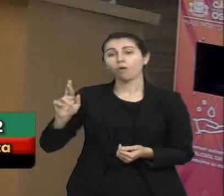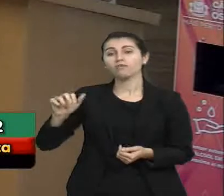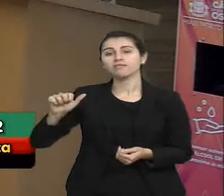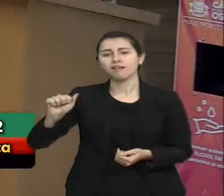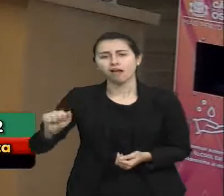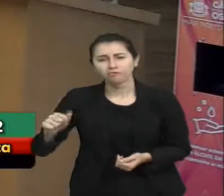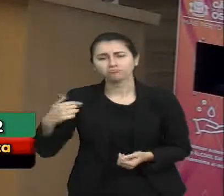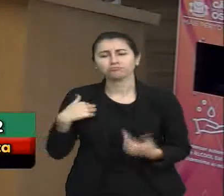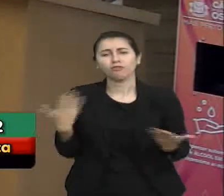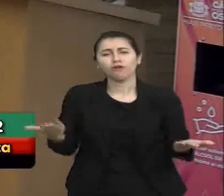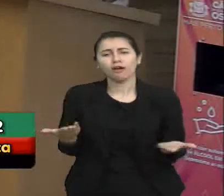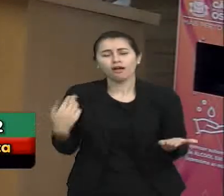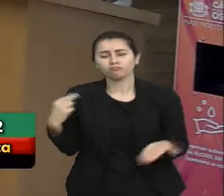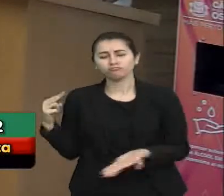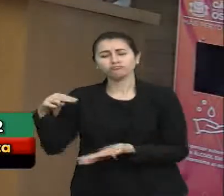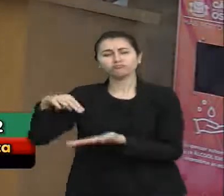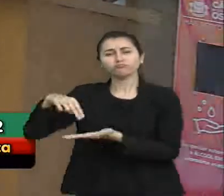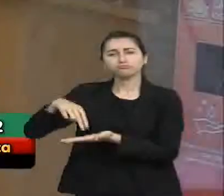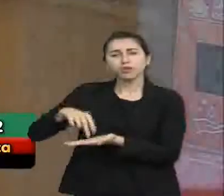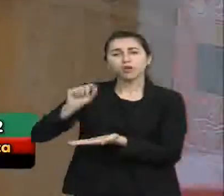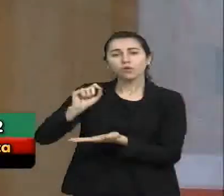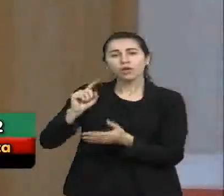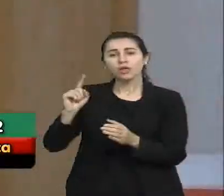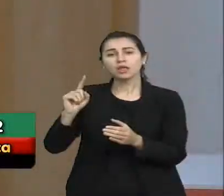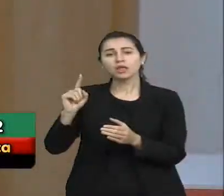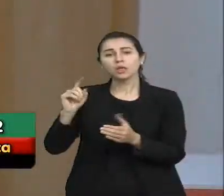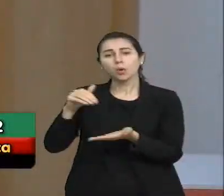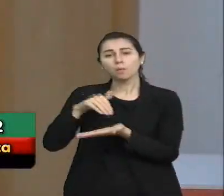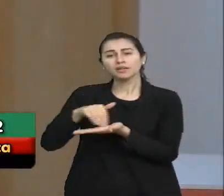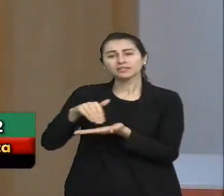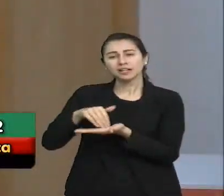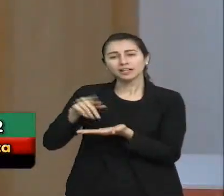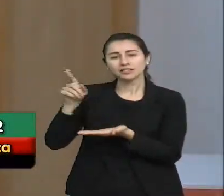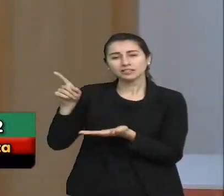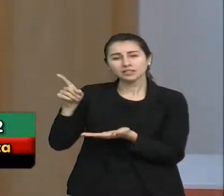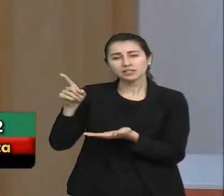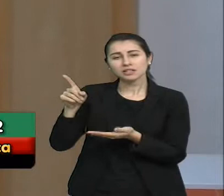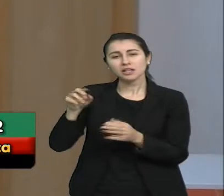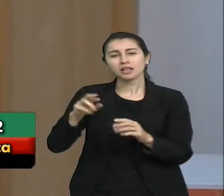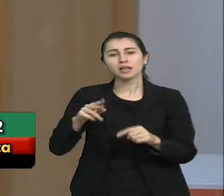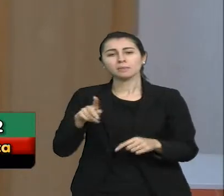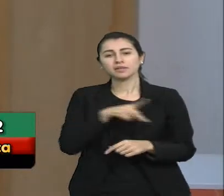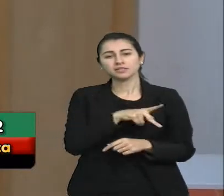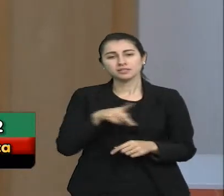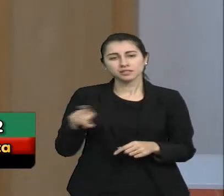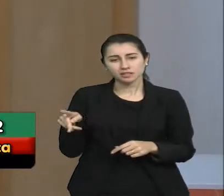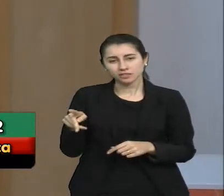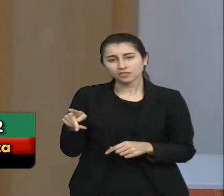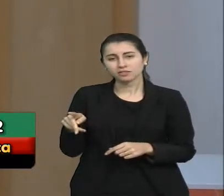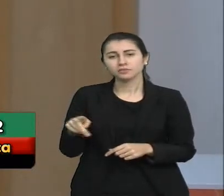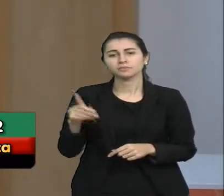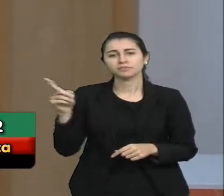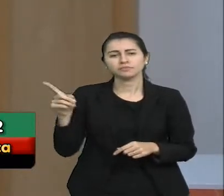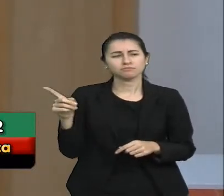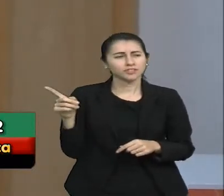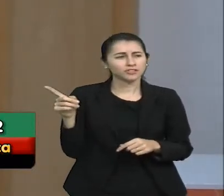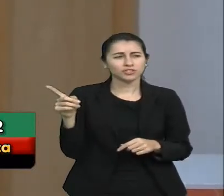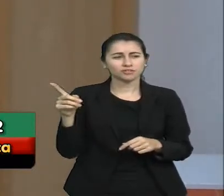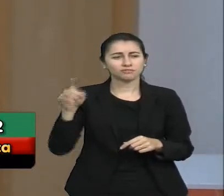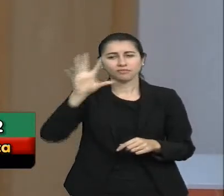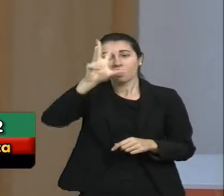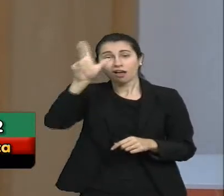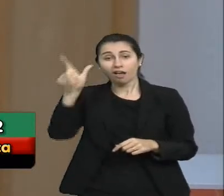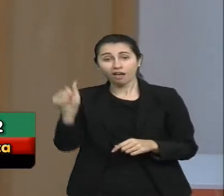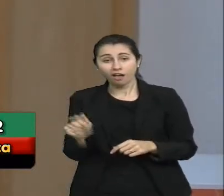da Atuco, Associação Nacional do Religioso de Matriz Africana, Afro-Brasileira e Indígena,